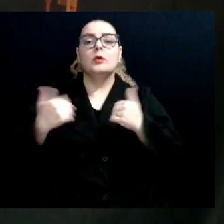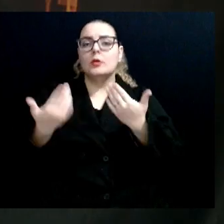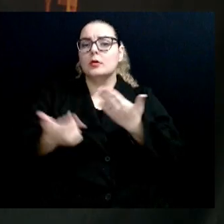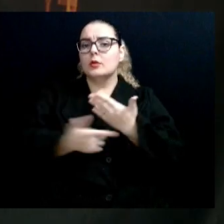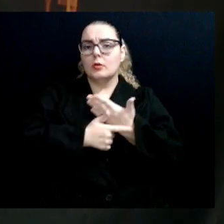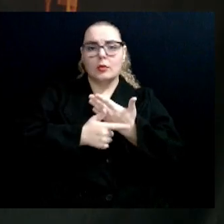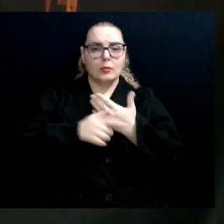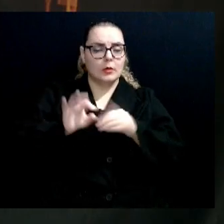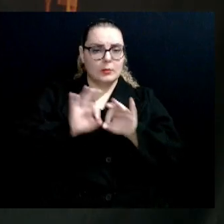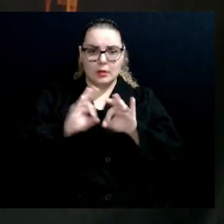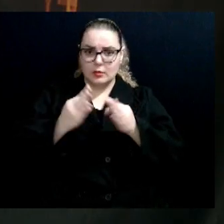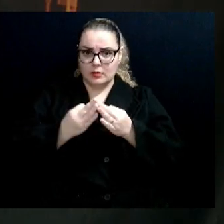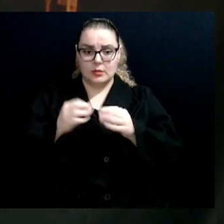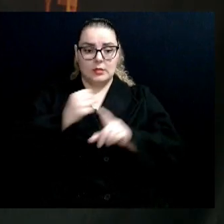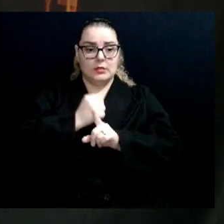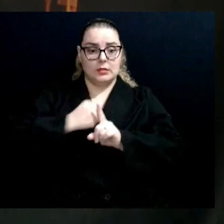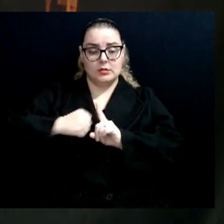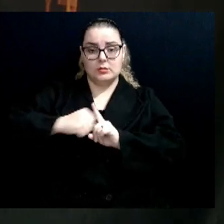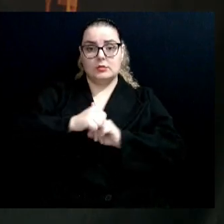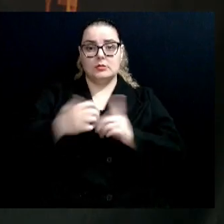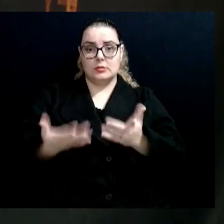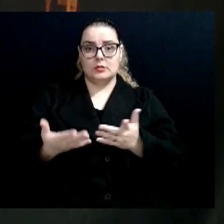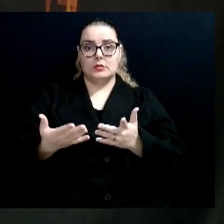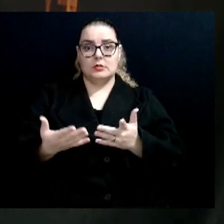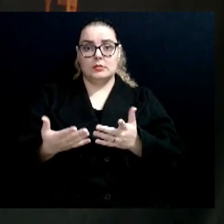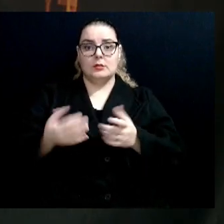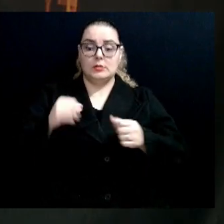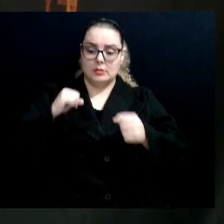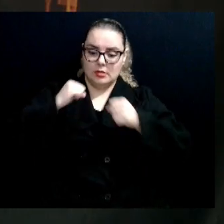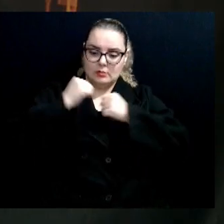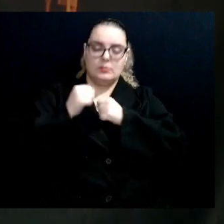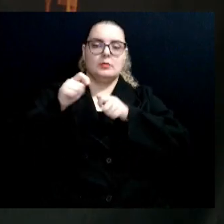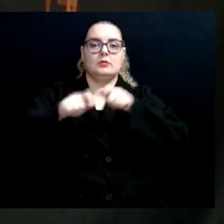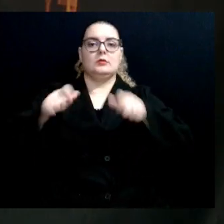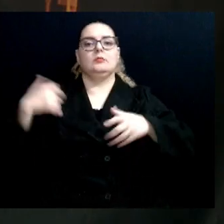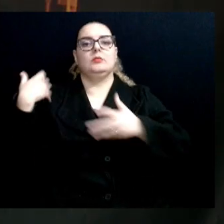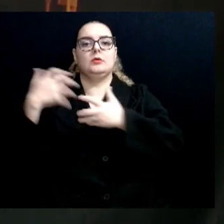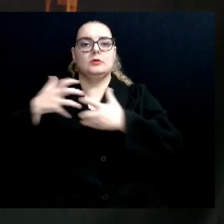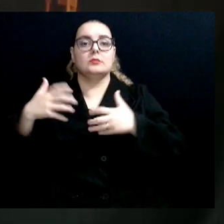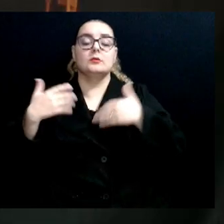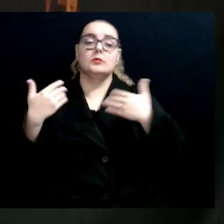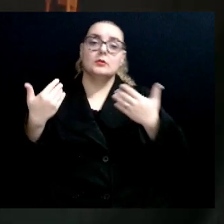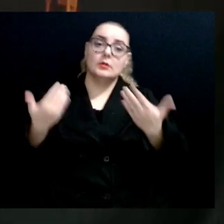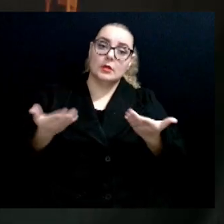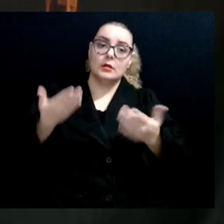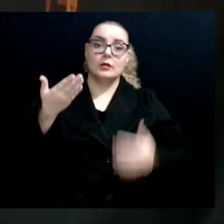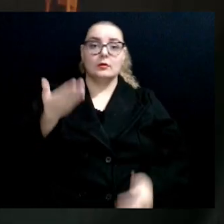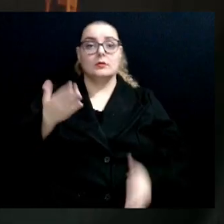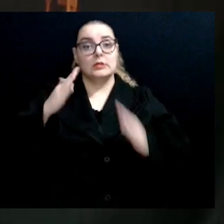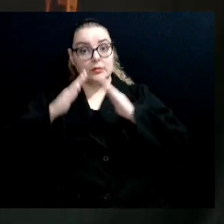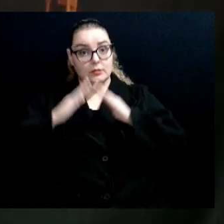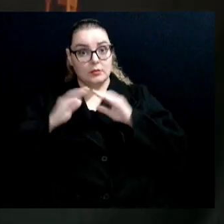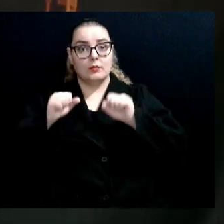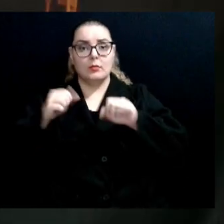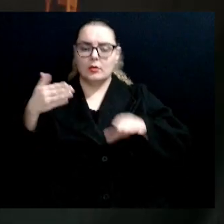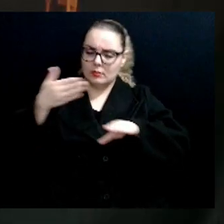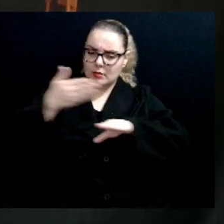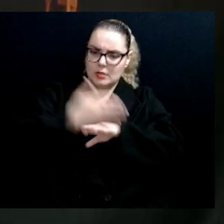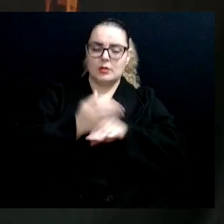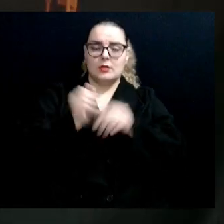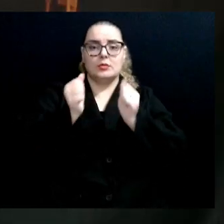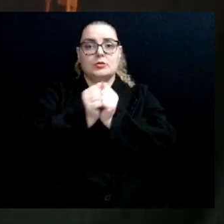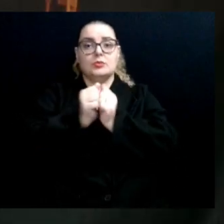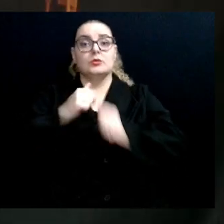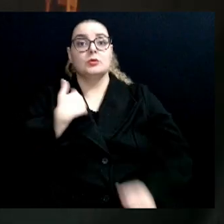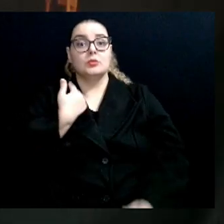da sociedade na proteção da pessoa idosa. E aí você que está em casa pode participar com a gente.